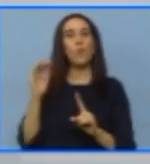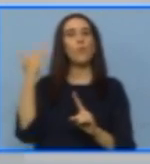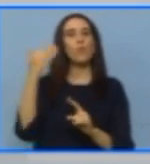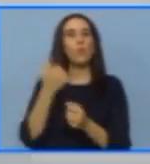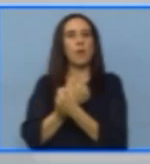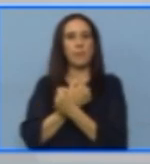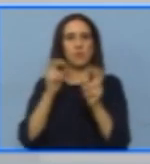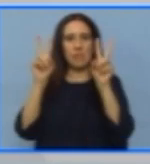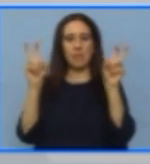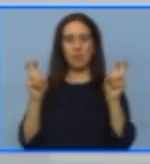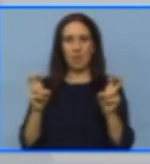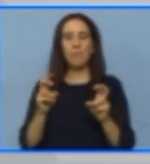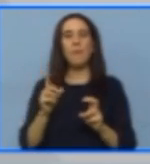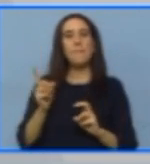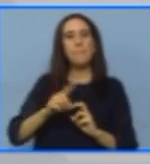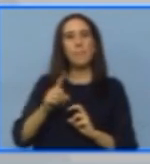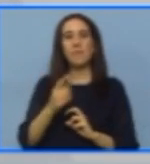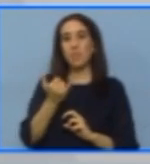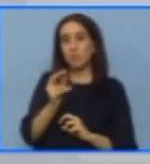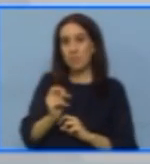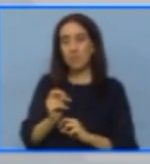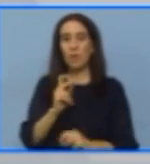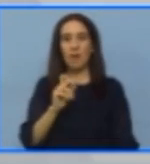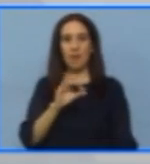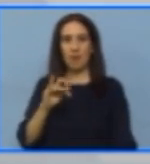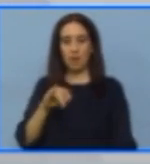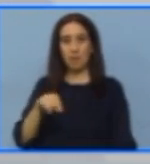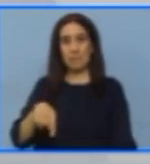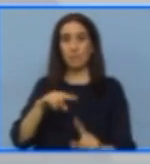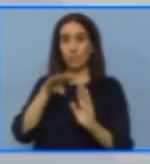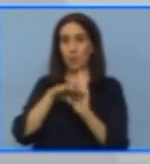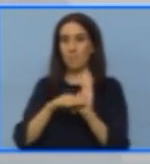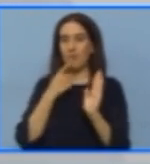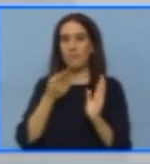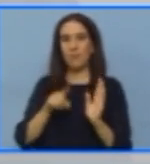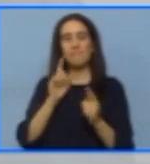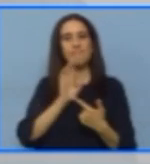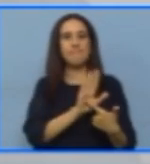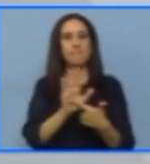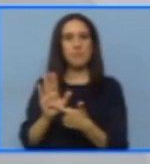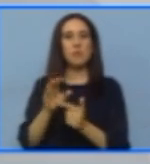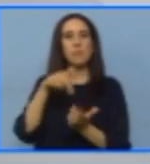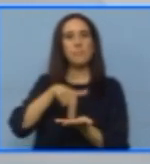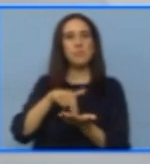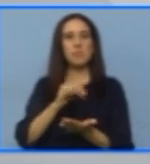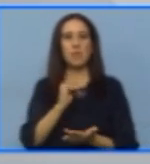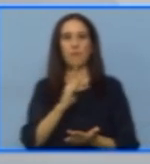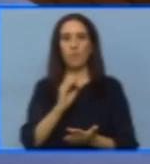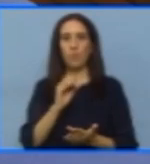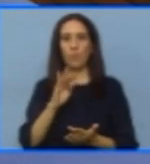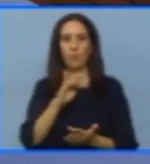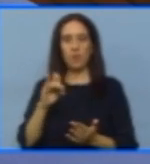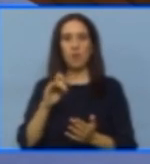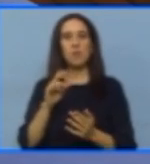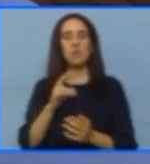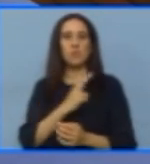do 23º ACANAC que hoje apresentamos, neste programa, onde contamos com a presença de Ivo Faria, chefe